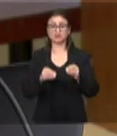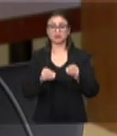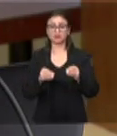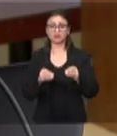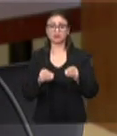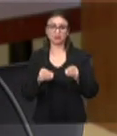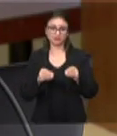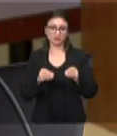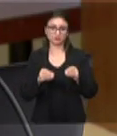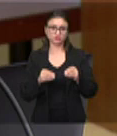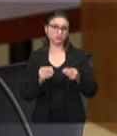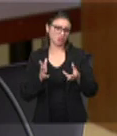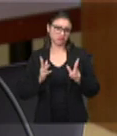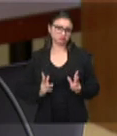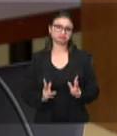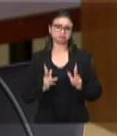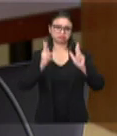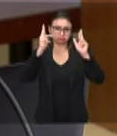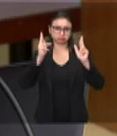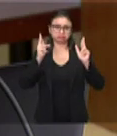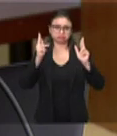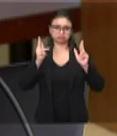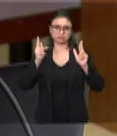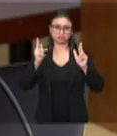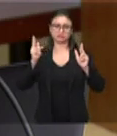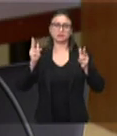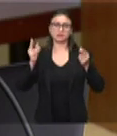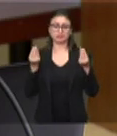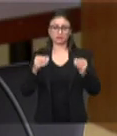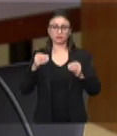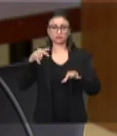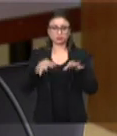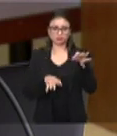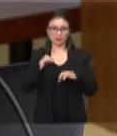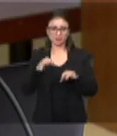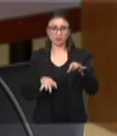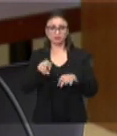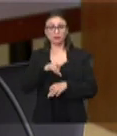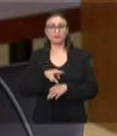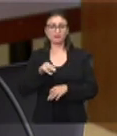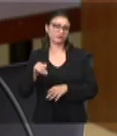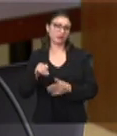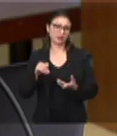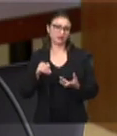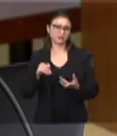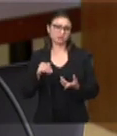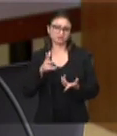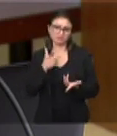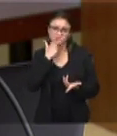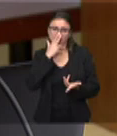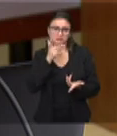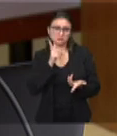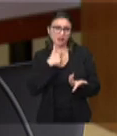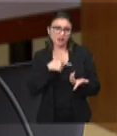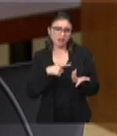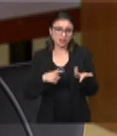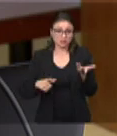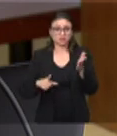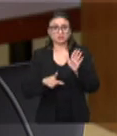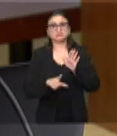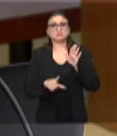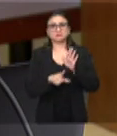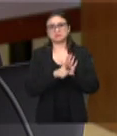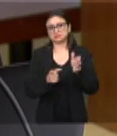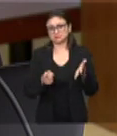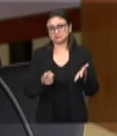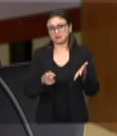foi editado posteriormente ao julgamento, aí nós vamos estar meio que legislando e não editando